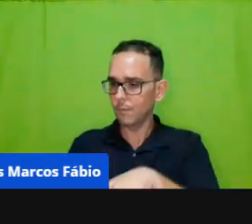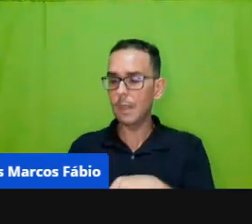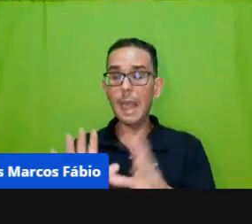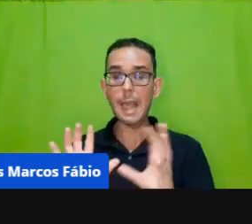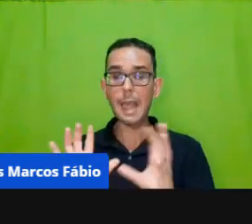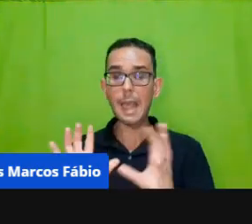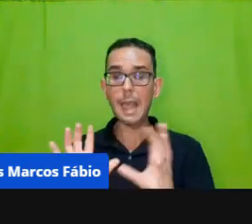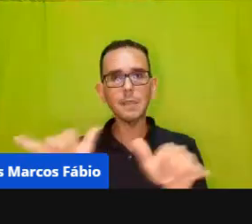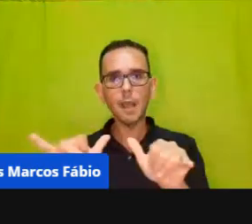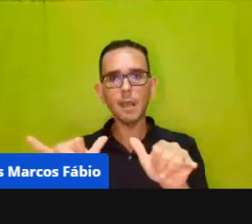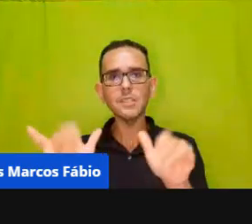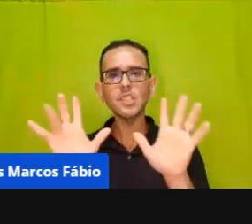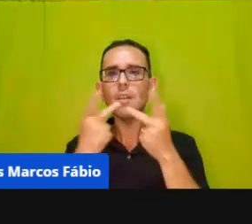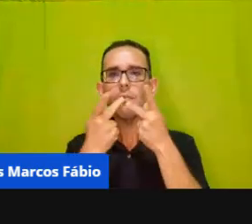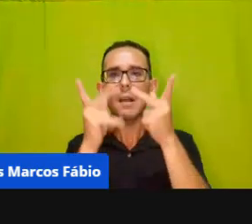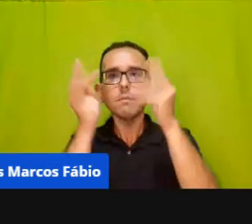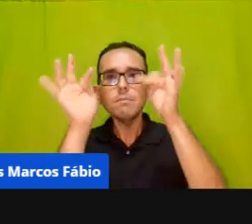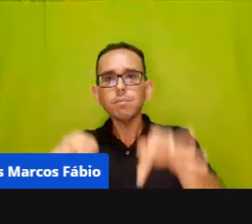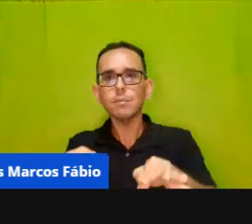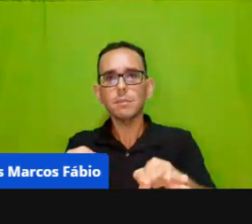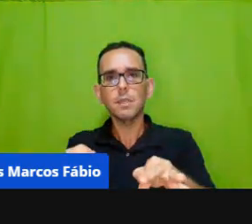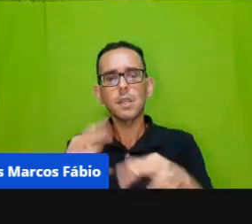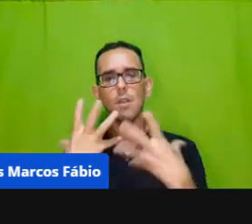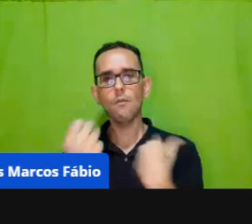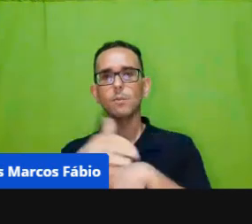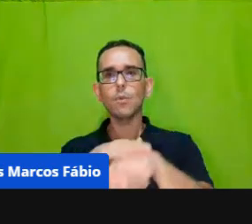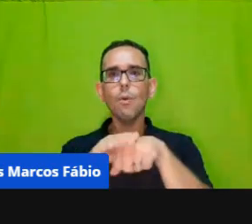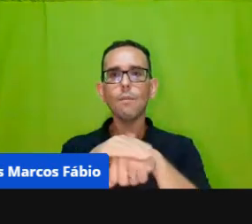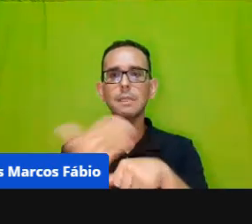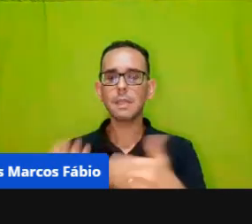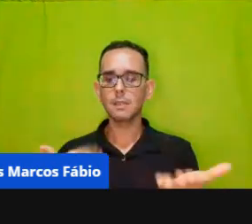acho que fecha bem, né? Vamos conversar entre nós, né?